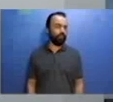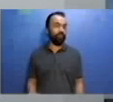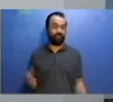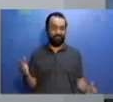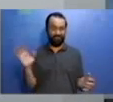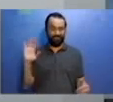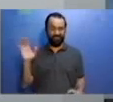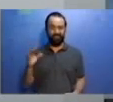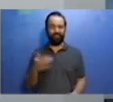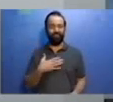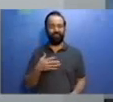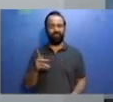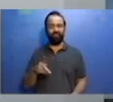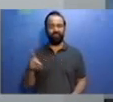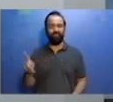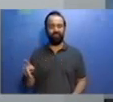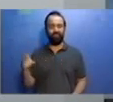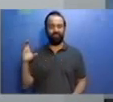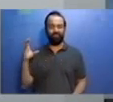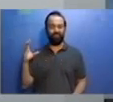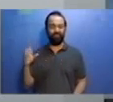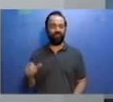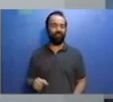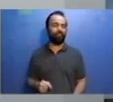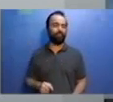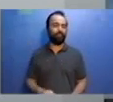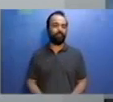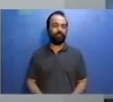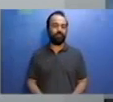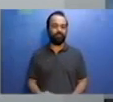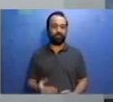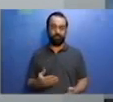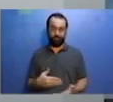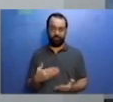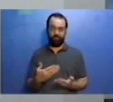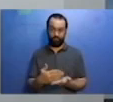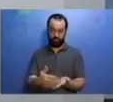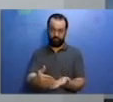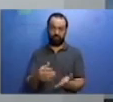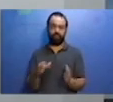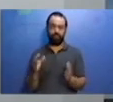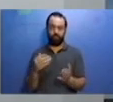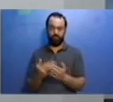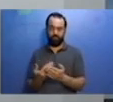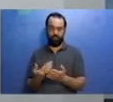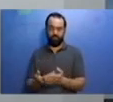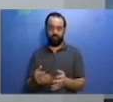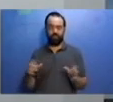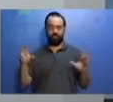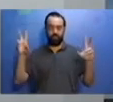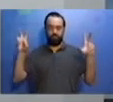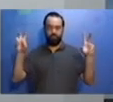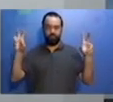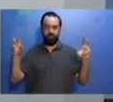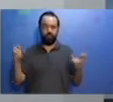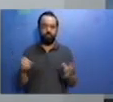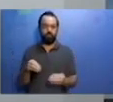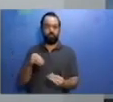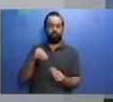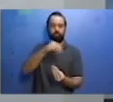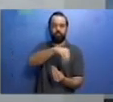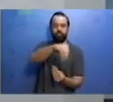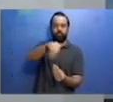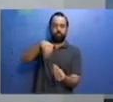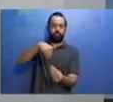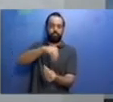Olá, eu sou o Leandro, sou professor de ciências e vamos para mais uma aula, dessa vez sobre os fungos. Fungos são